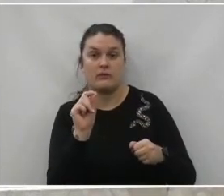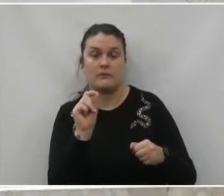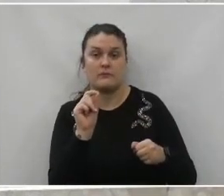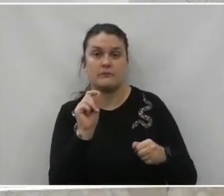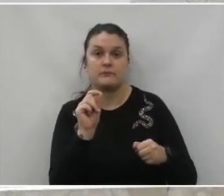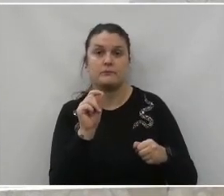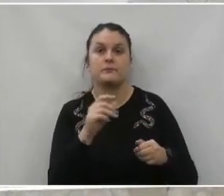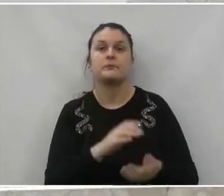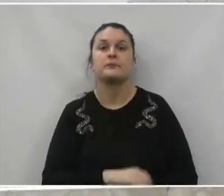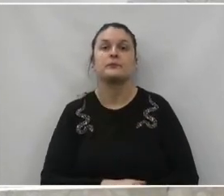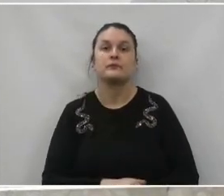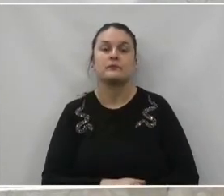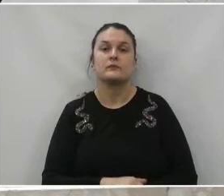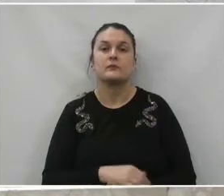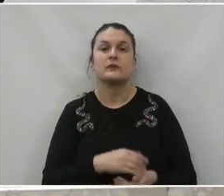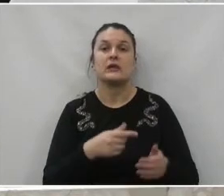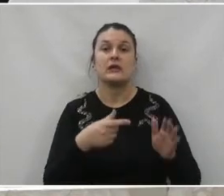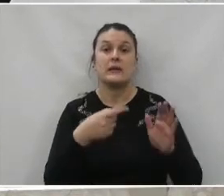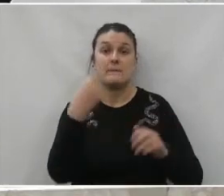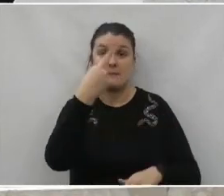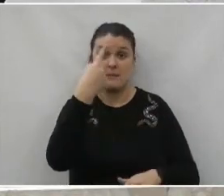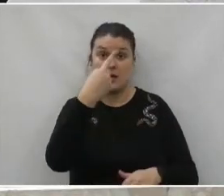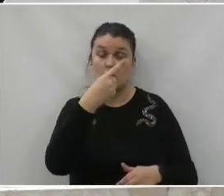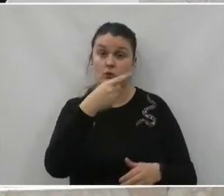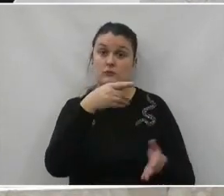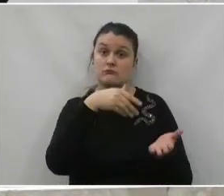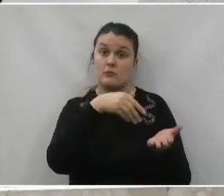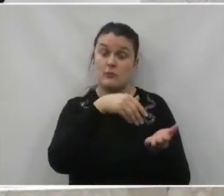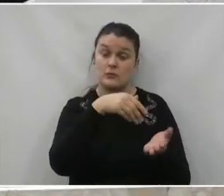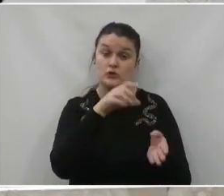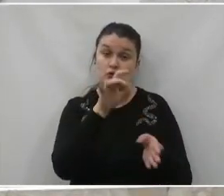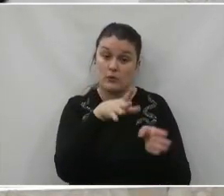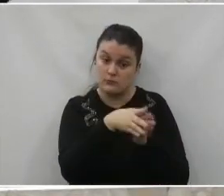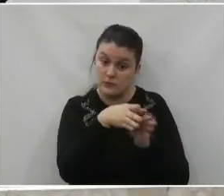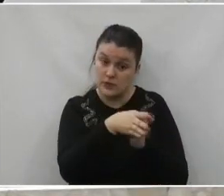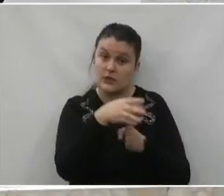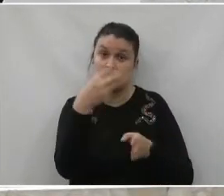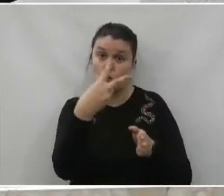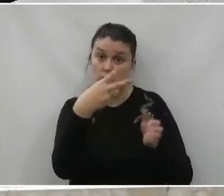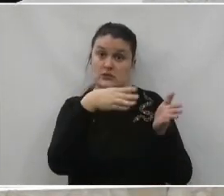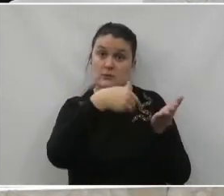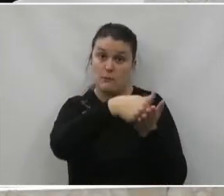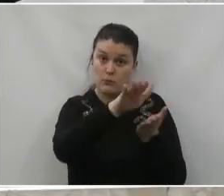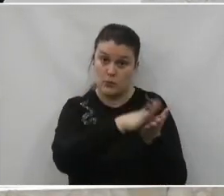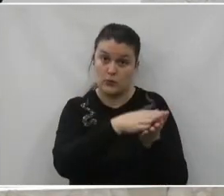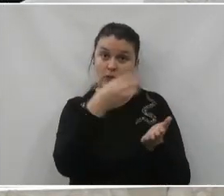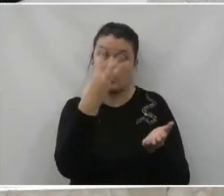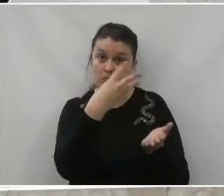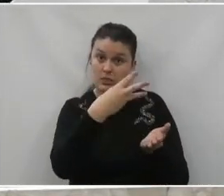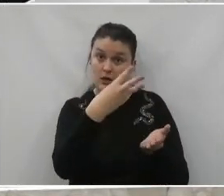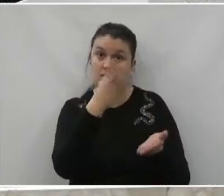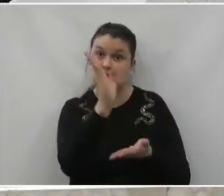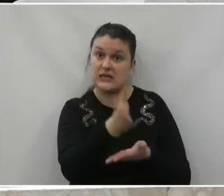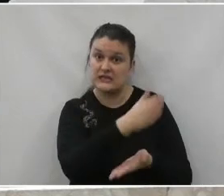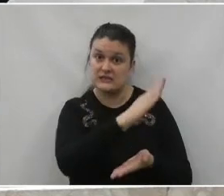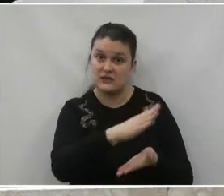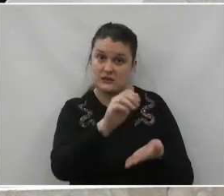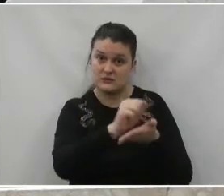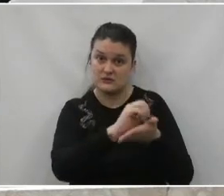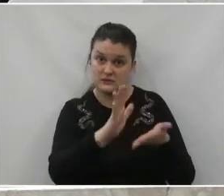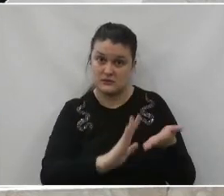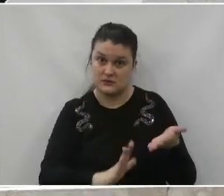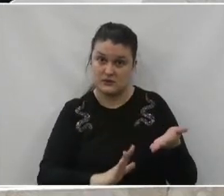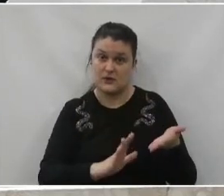penalidades. Inciso 1, advertência. Inciso 2, multa. Inciso 3, suspensão da atividade. Inciso